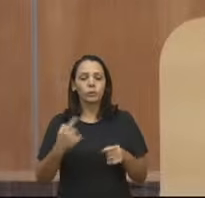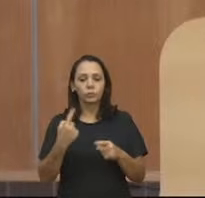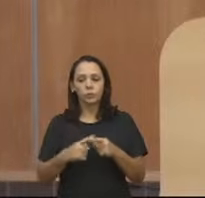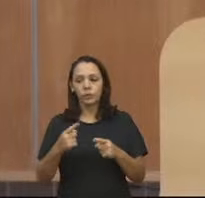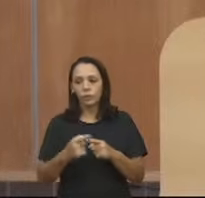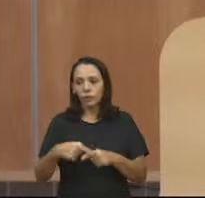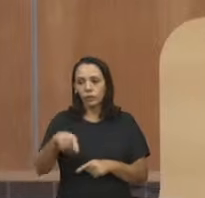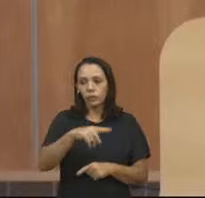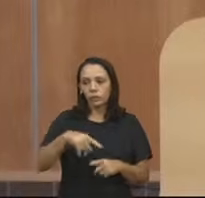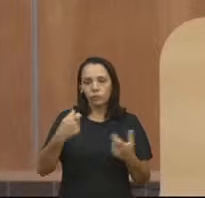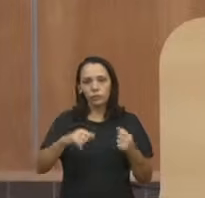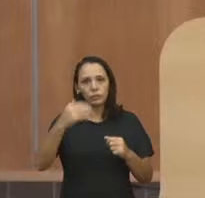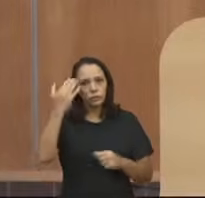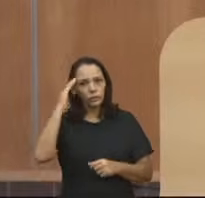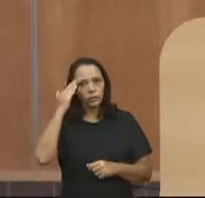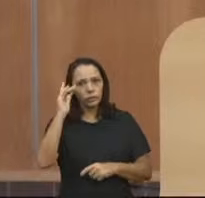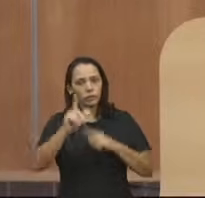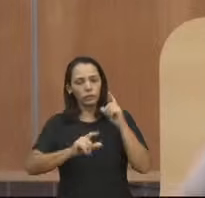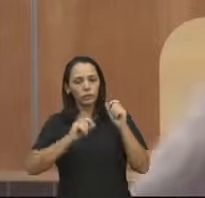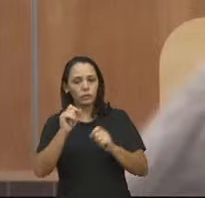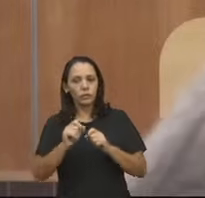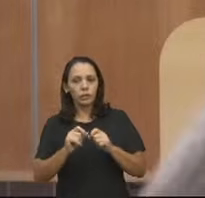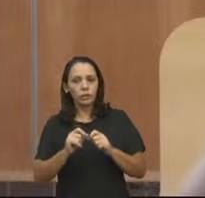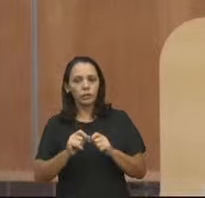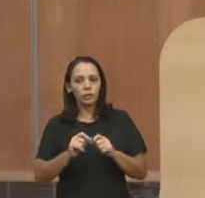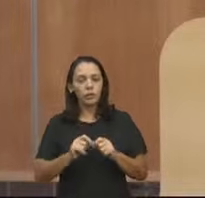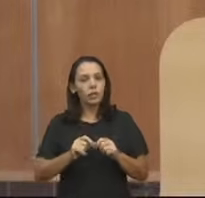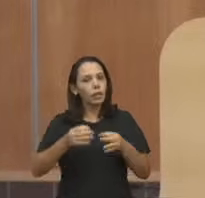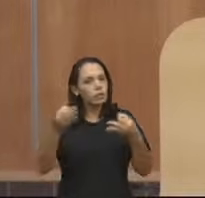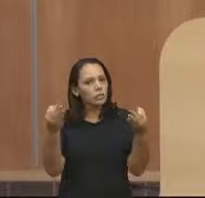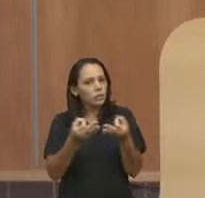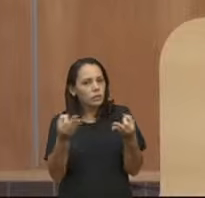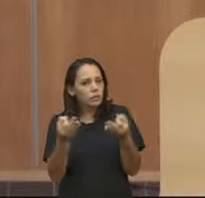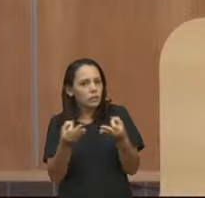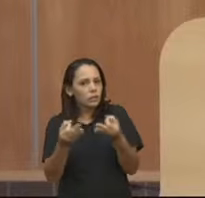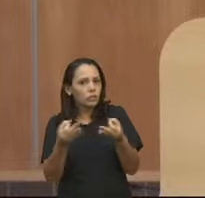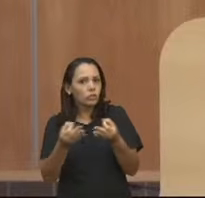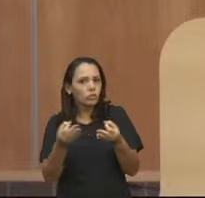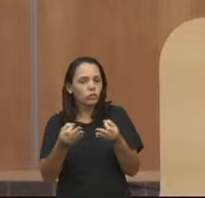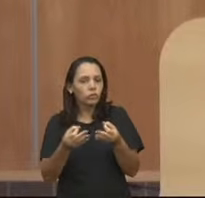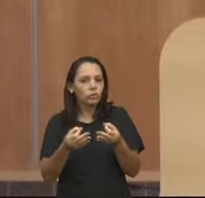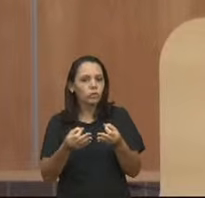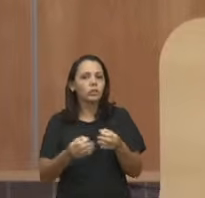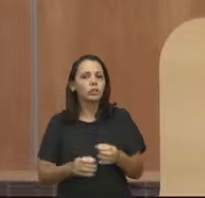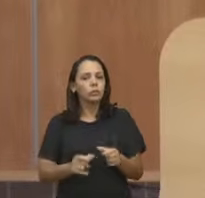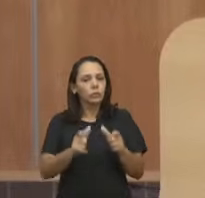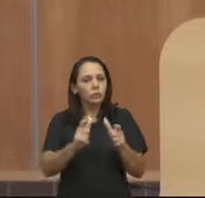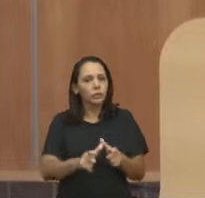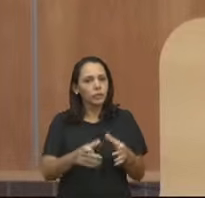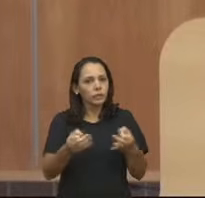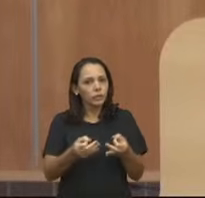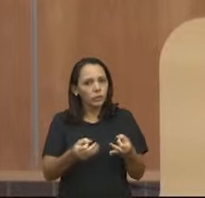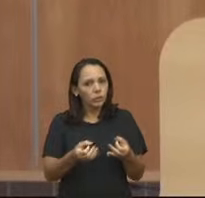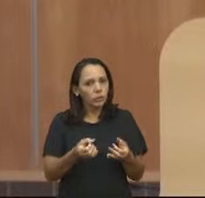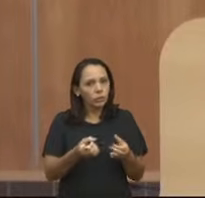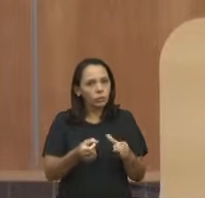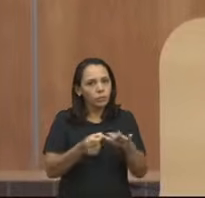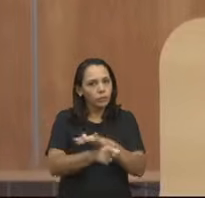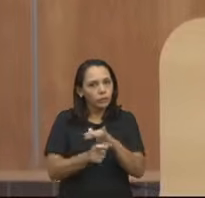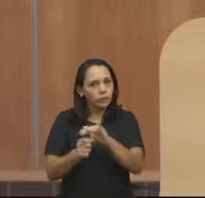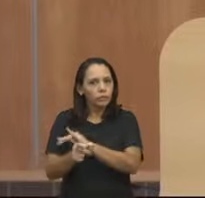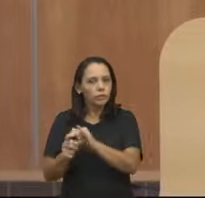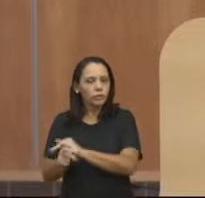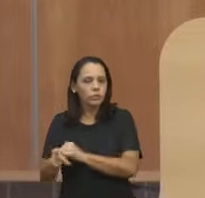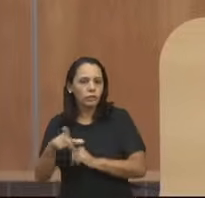vocês entendam que a peça orçamentária é toda amarradinha. Ela tem todas as destinações específicas. O prefeito não pode, depois de